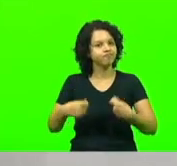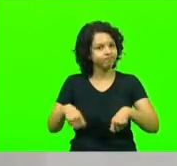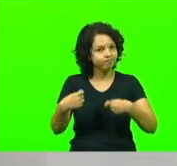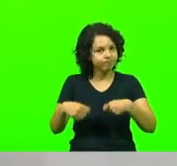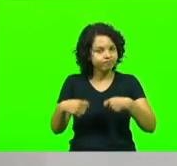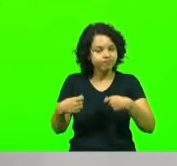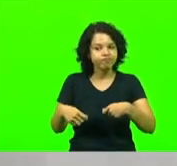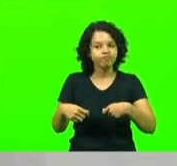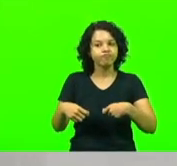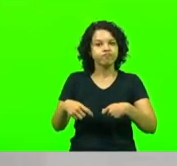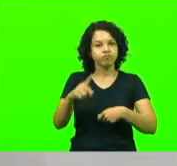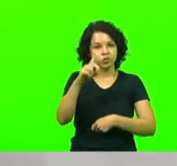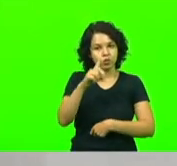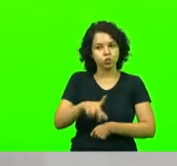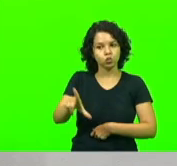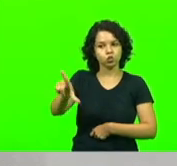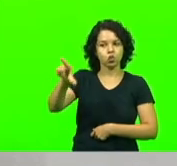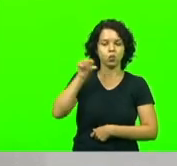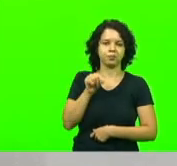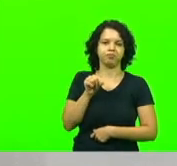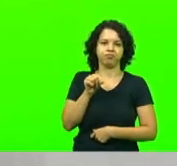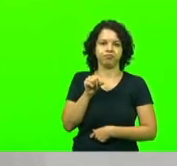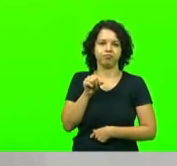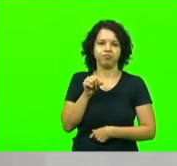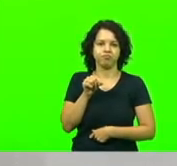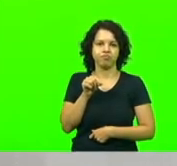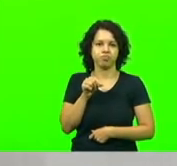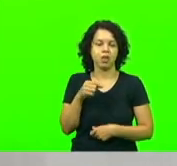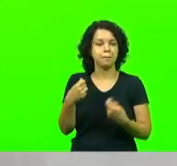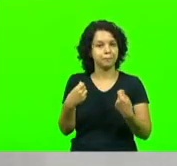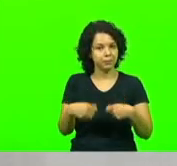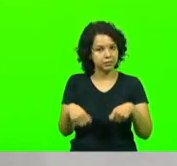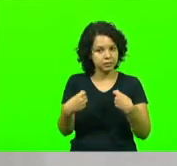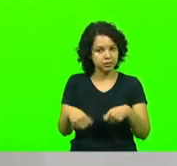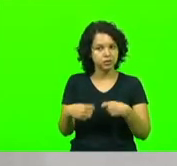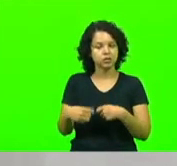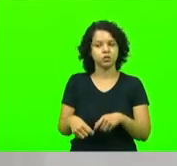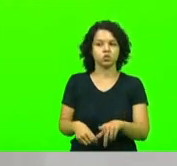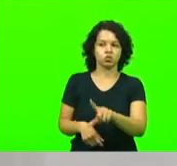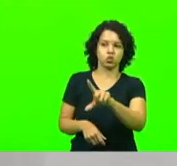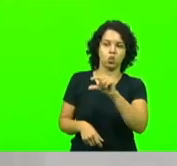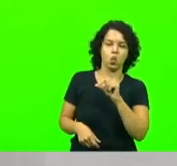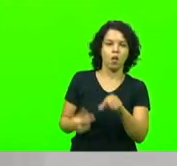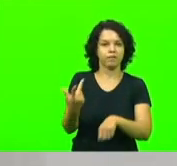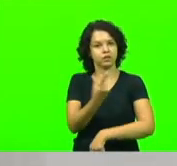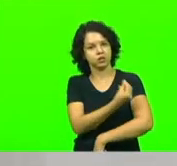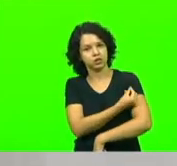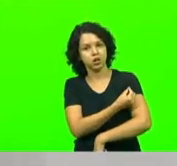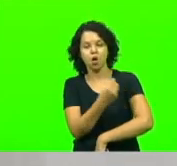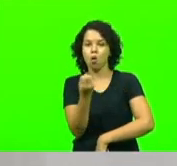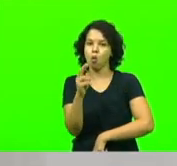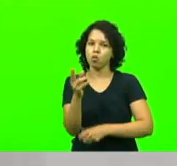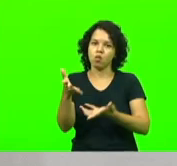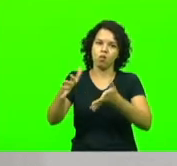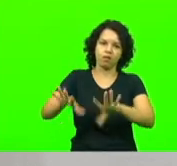escolha. A pessoa tem que ter a escolha de poder tomar ou não tomar.